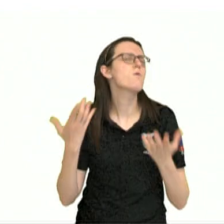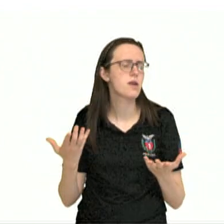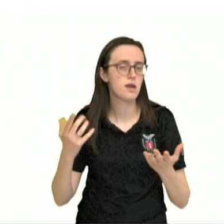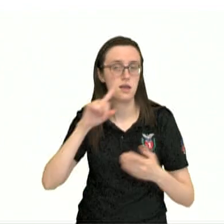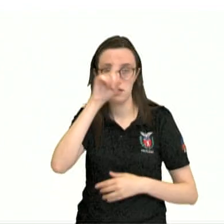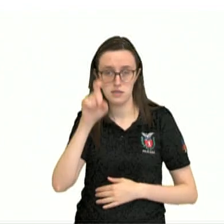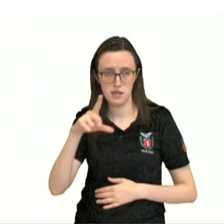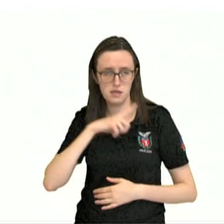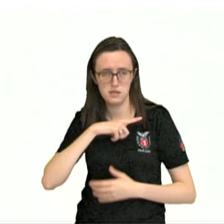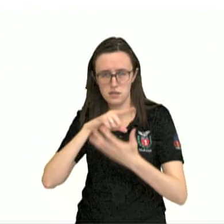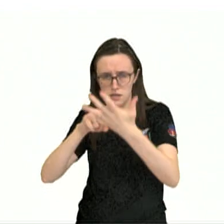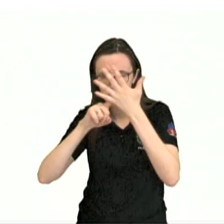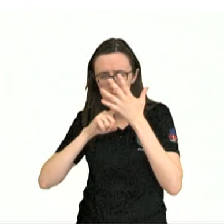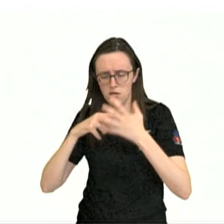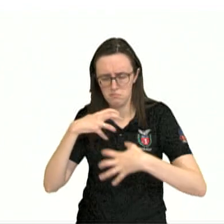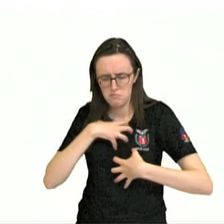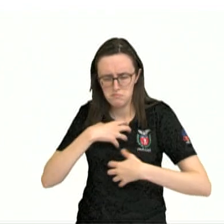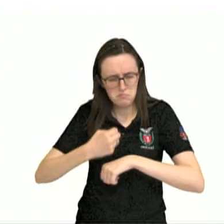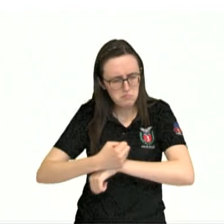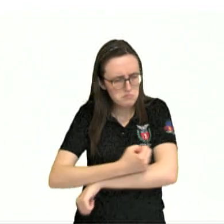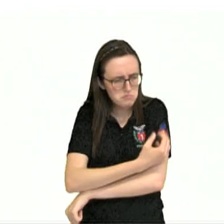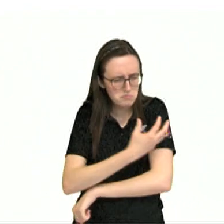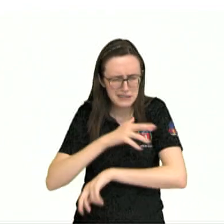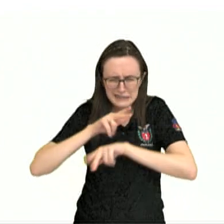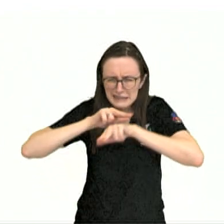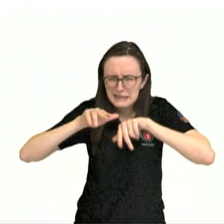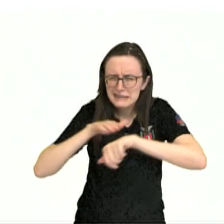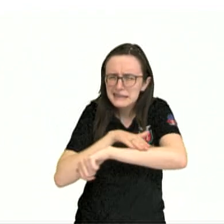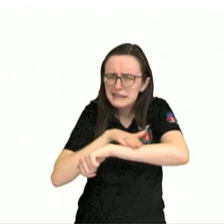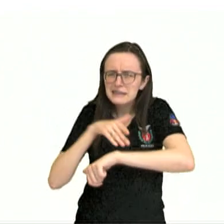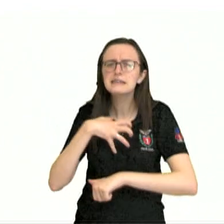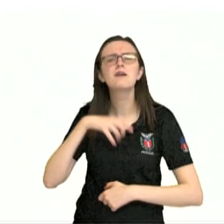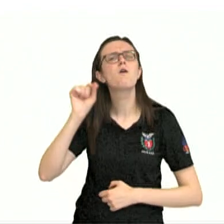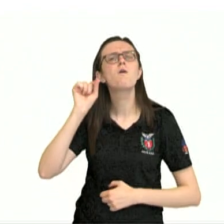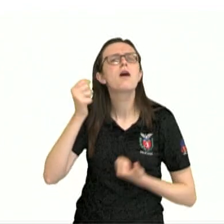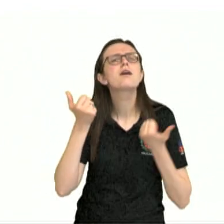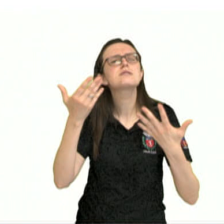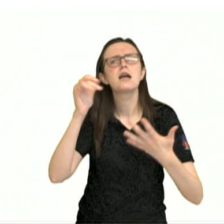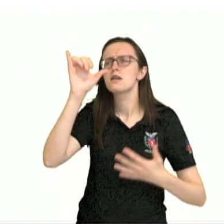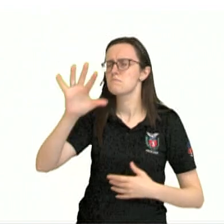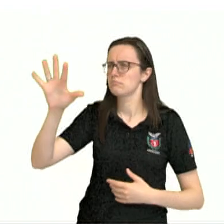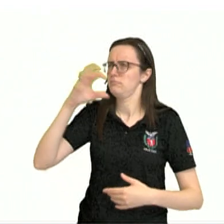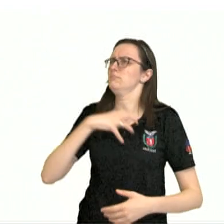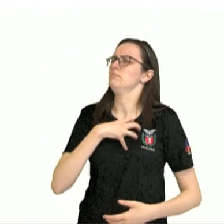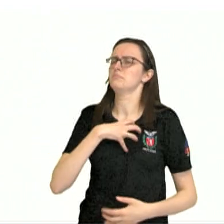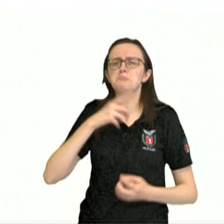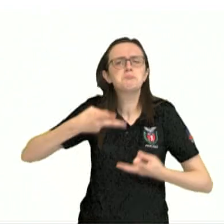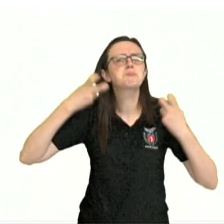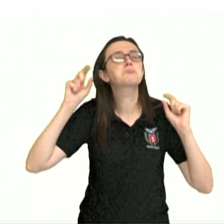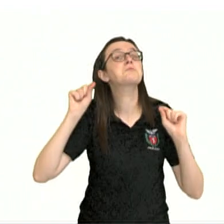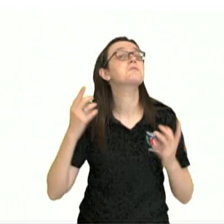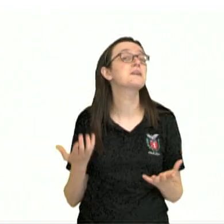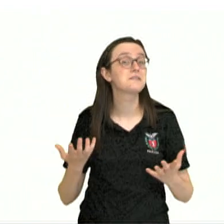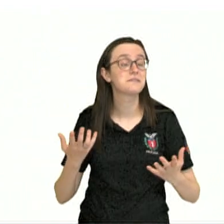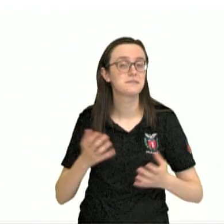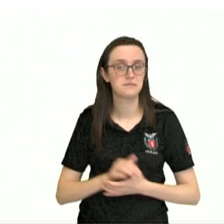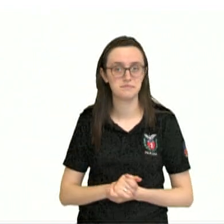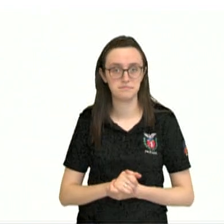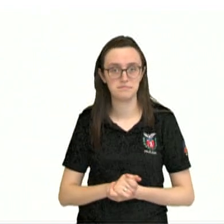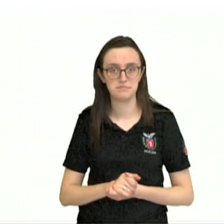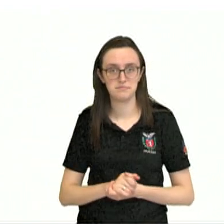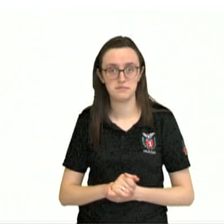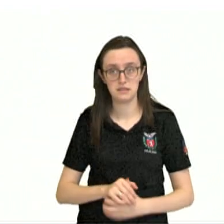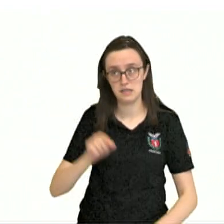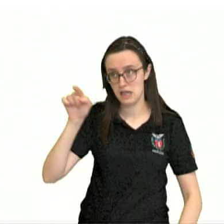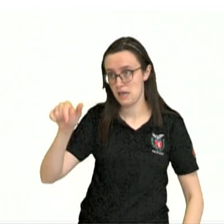elas expressam sensações, sentimentos e emoções? O que as imagens provocam em você quando você as observa? Uma é